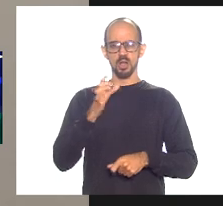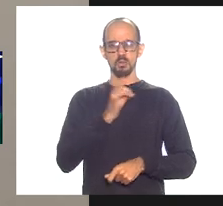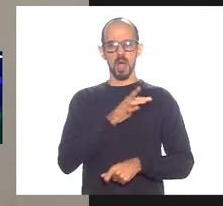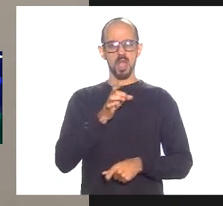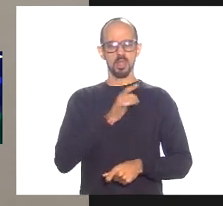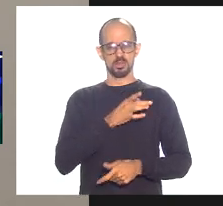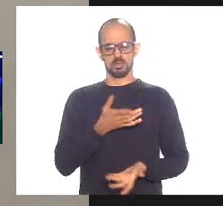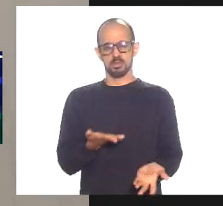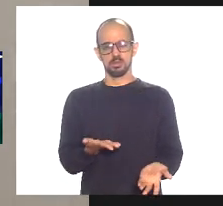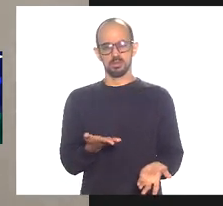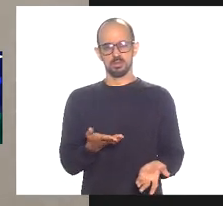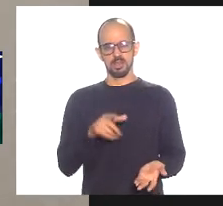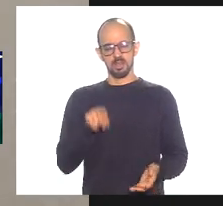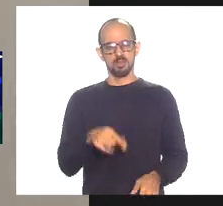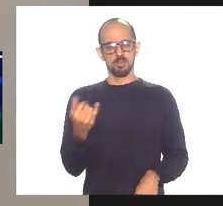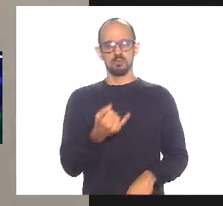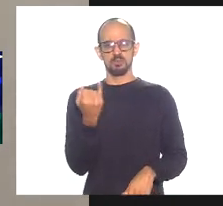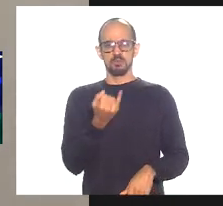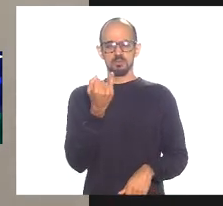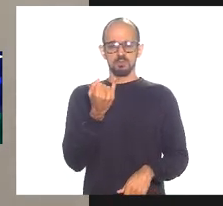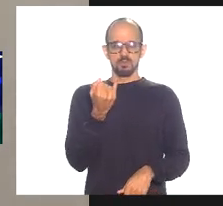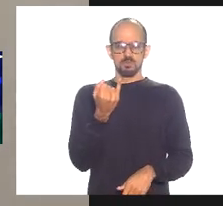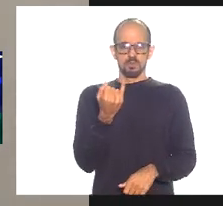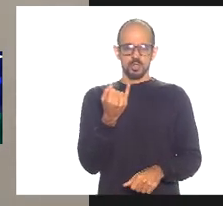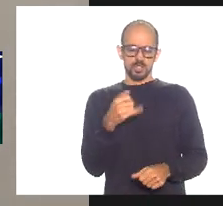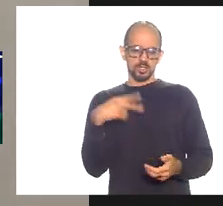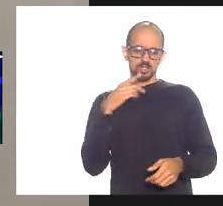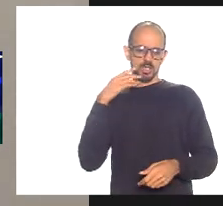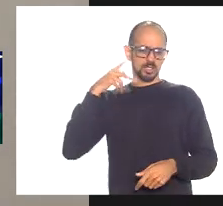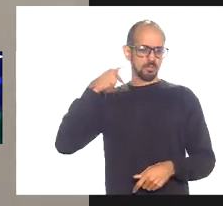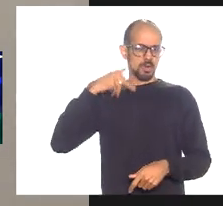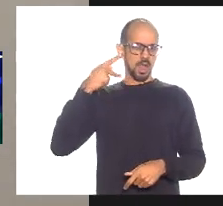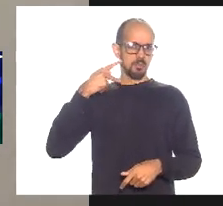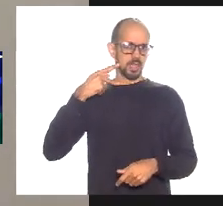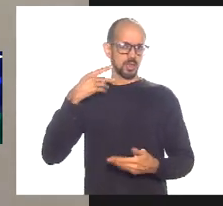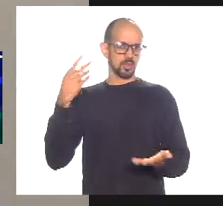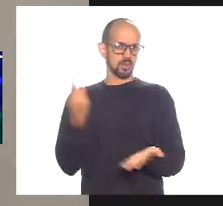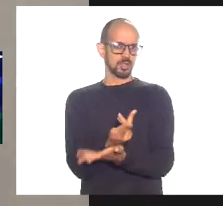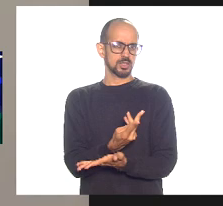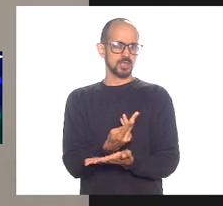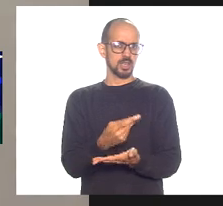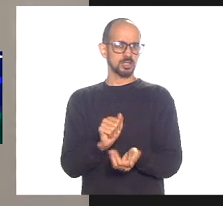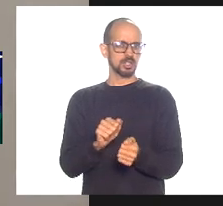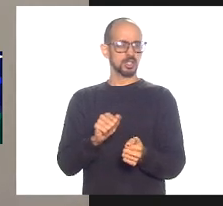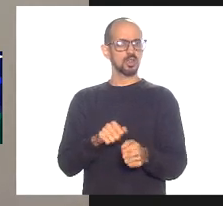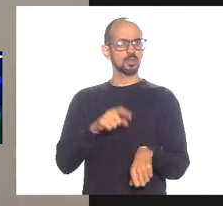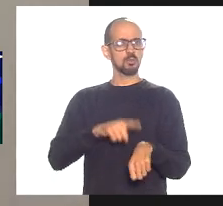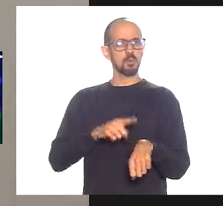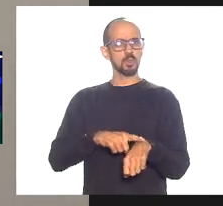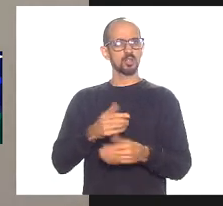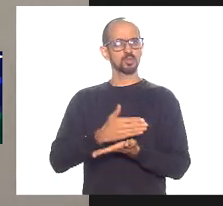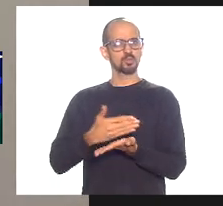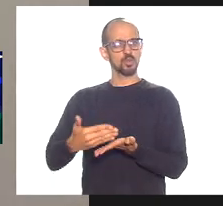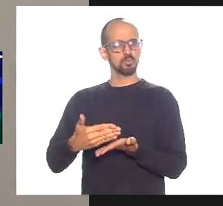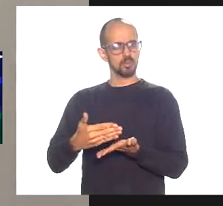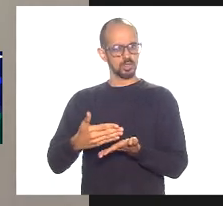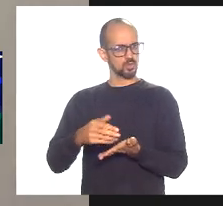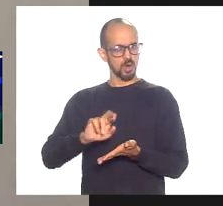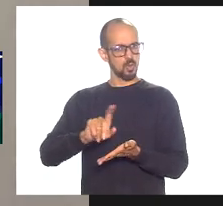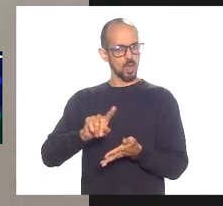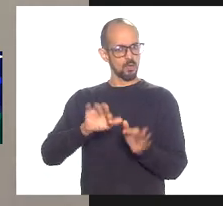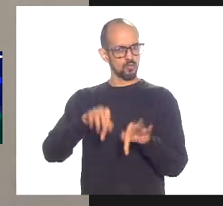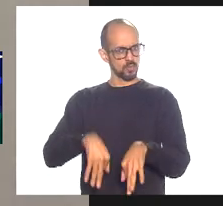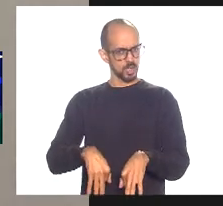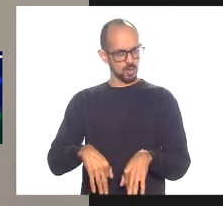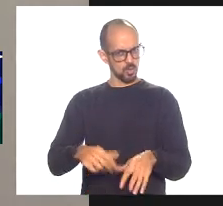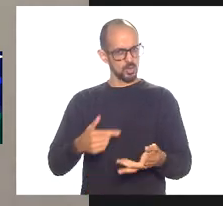então era importante que esse diálogo tivesse acontecido não like pra gente final mas ainda por ocasião da sessão que ela aqui manifestar é